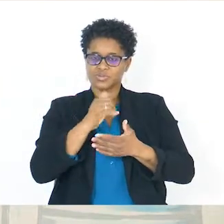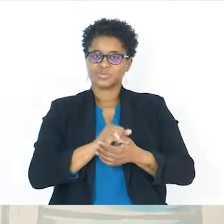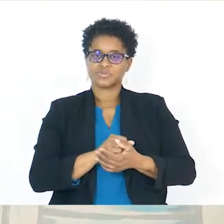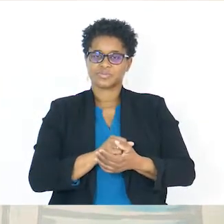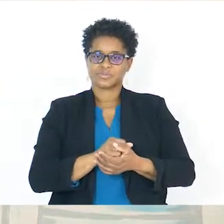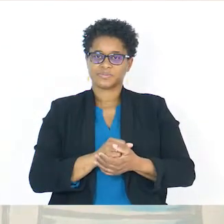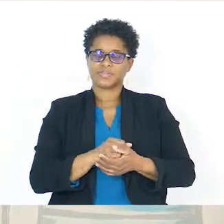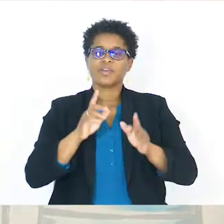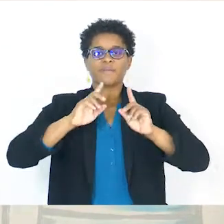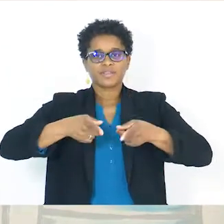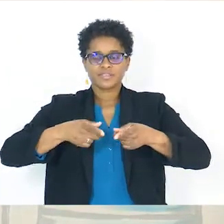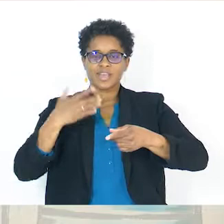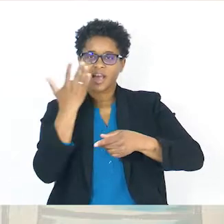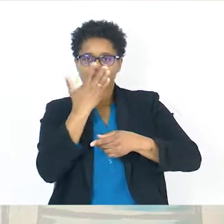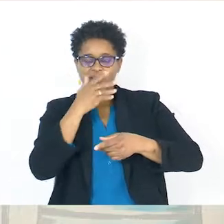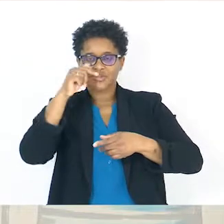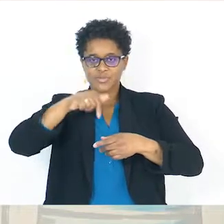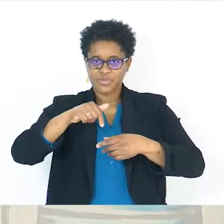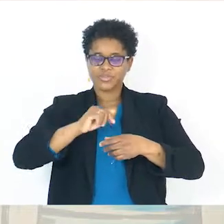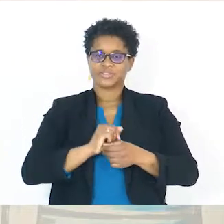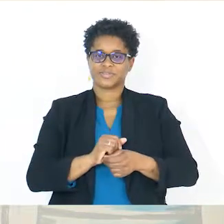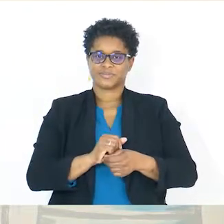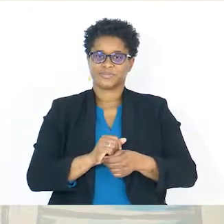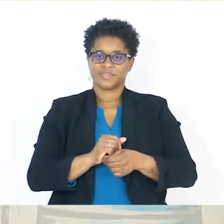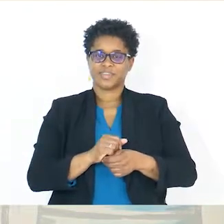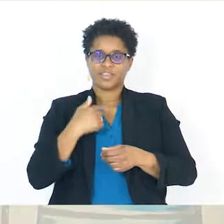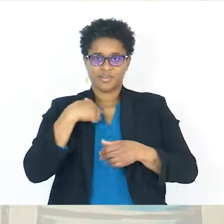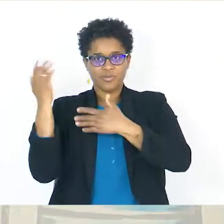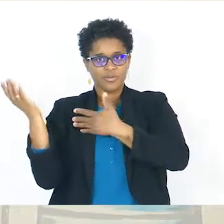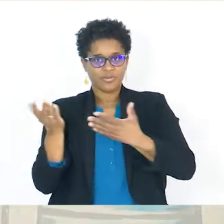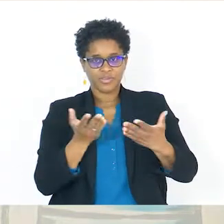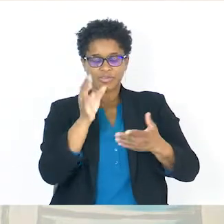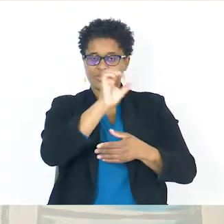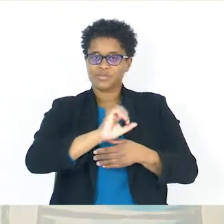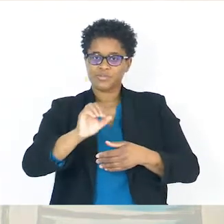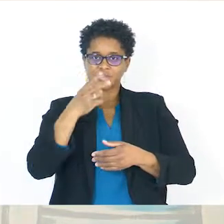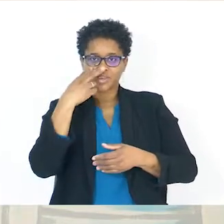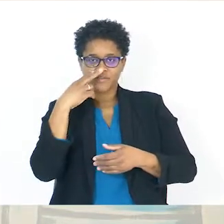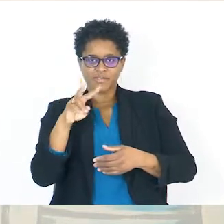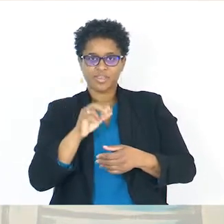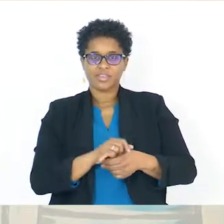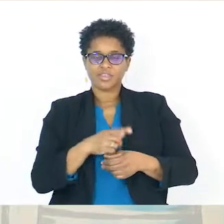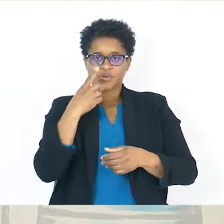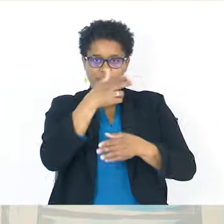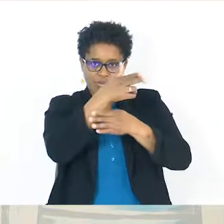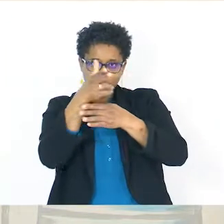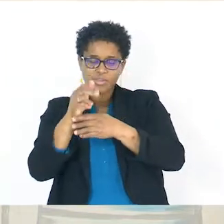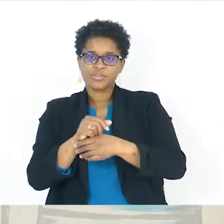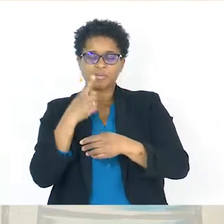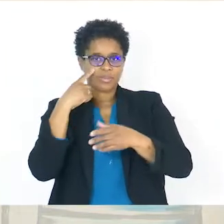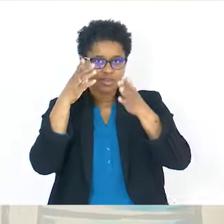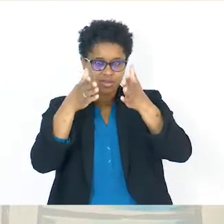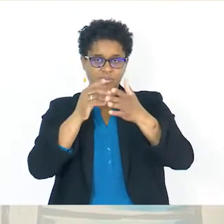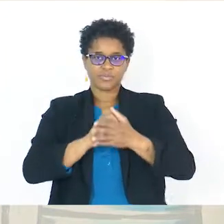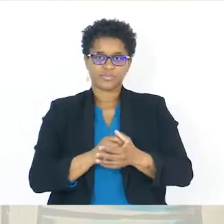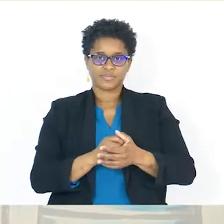segundo ano. Para iniciarmos a nossa aula de hoje, convido-vos a assistir um vídeo.